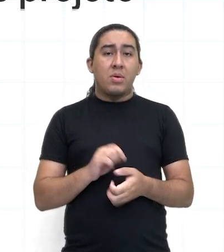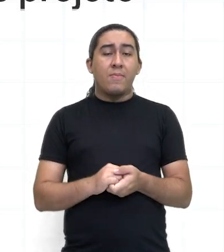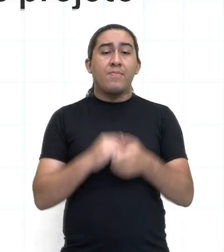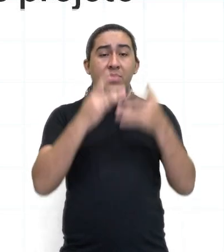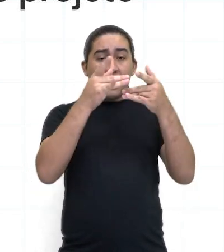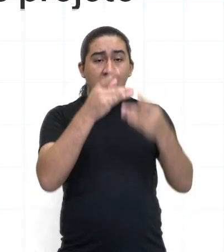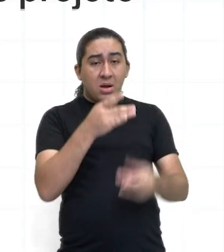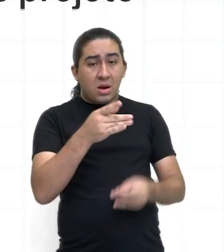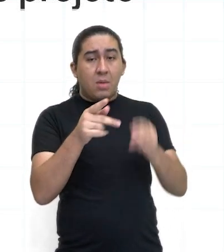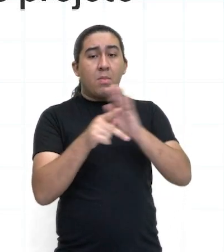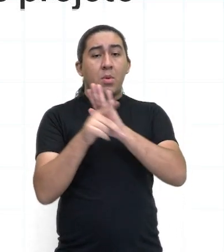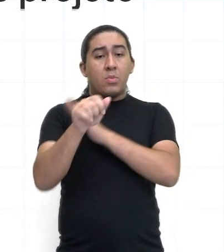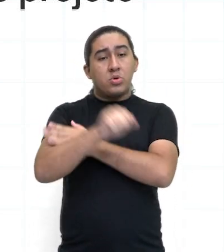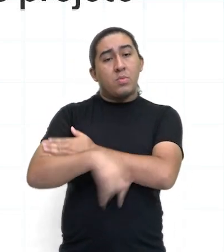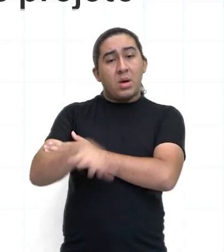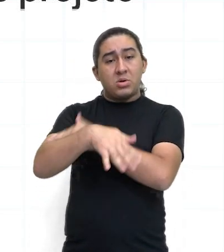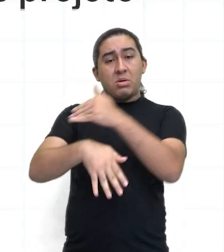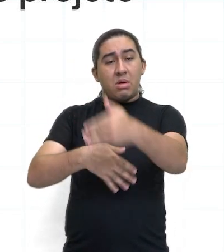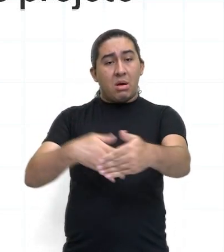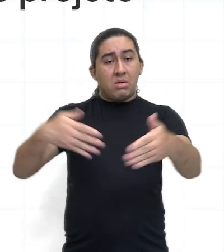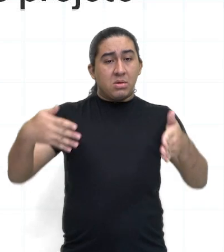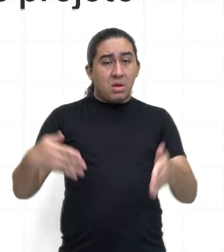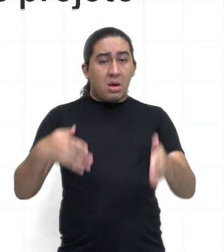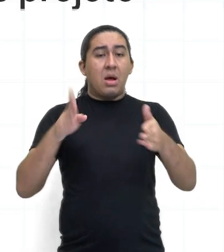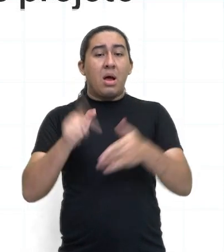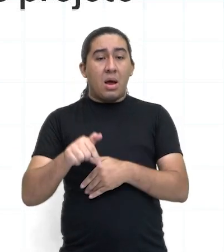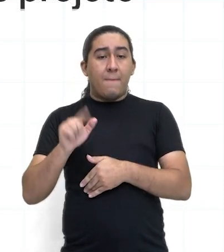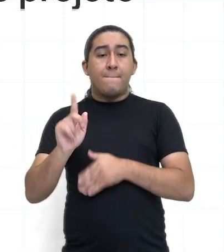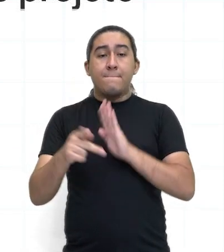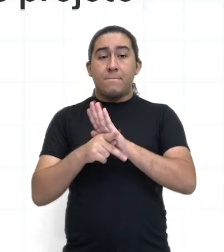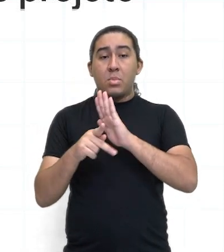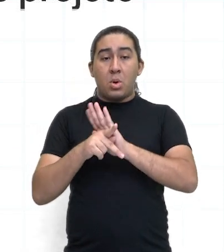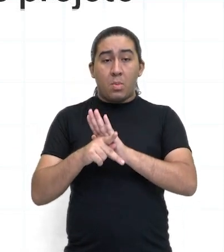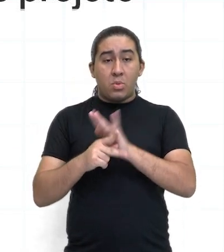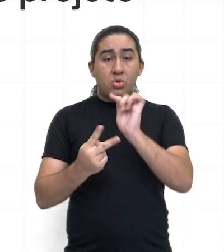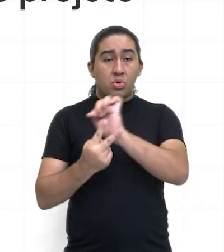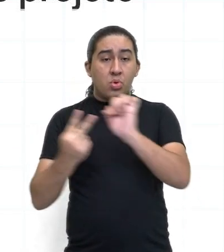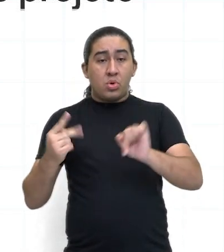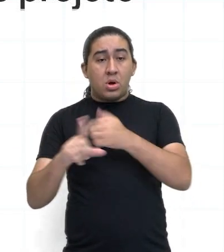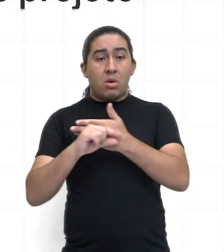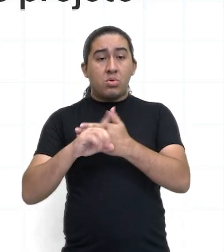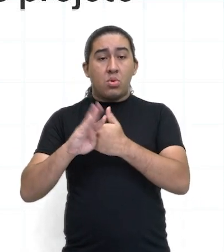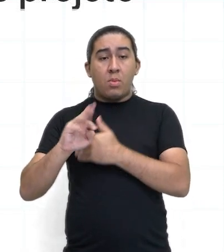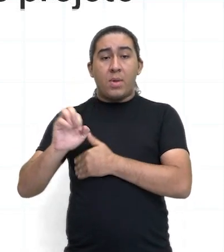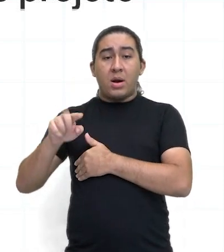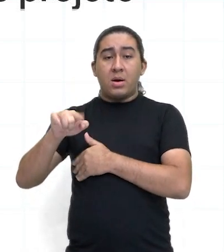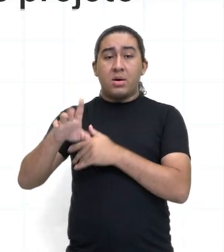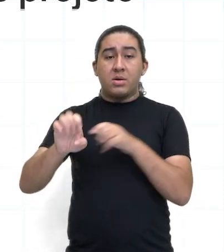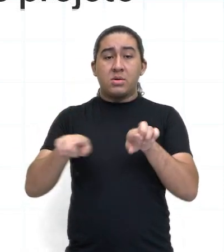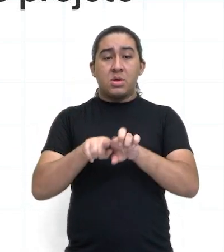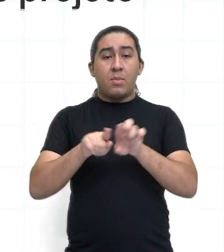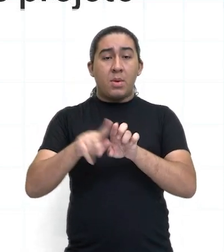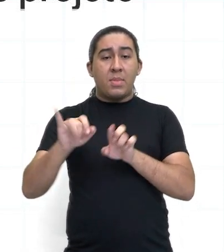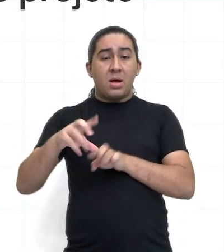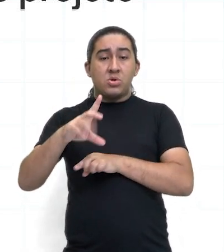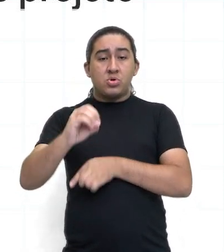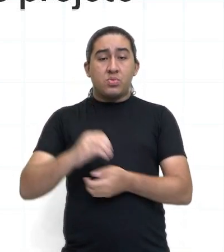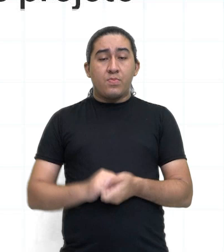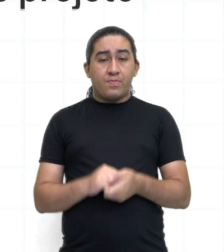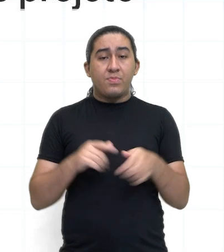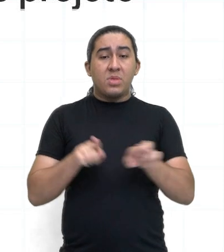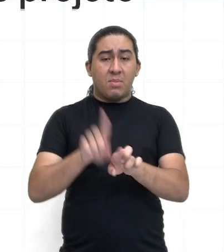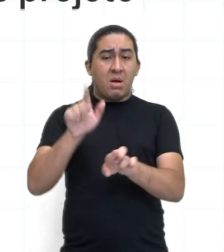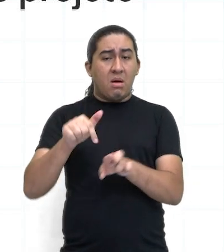cuidadosamente investigada nos trabalhos de Braque e Picasso, tão afinados em termos de projeto plástico que não